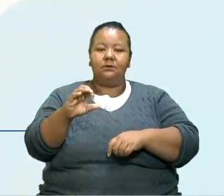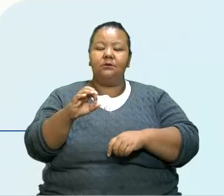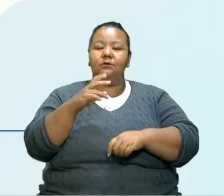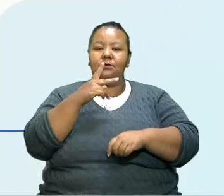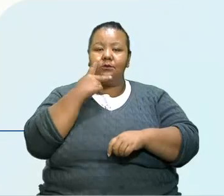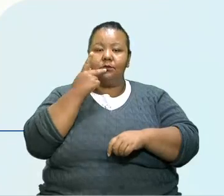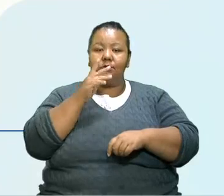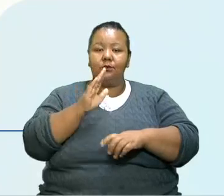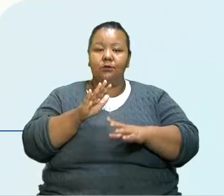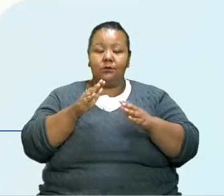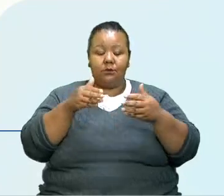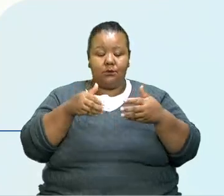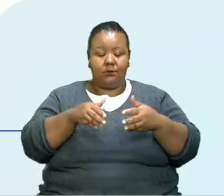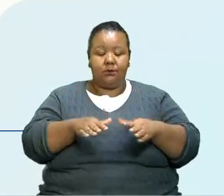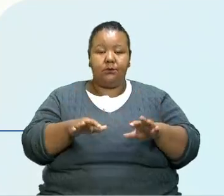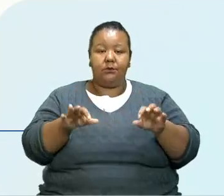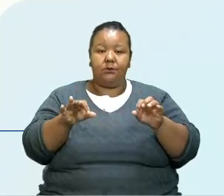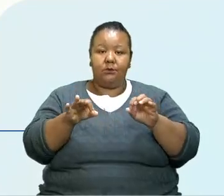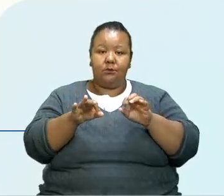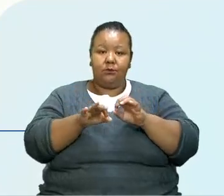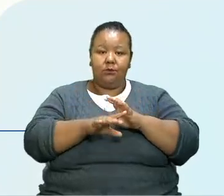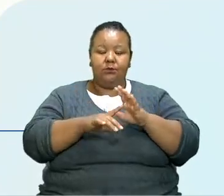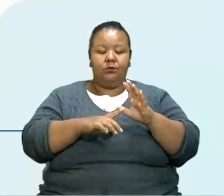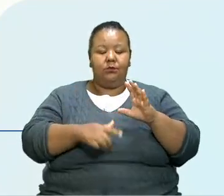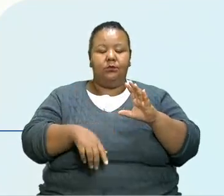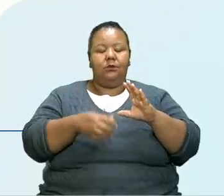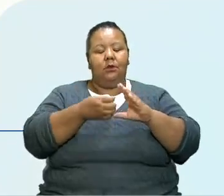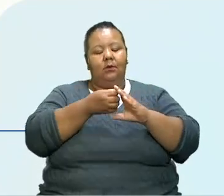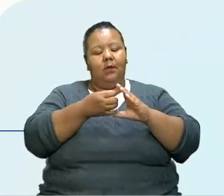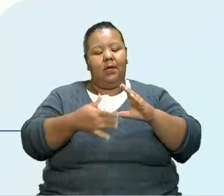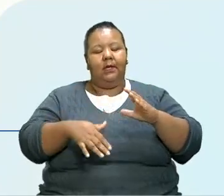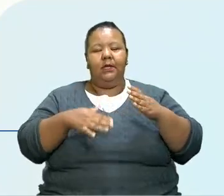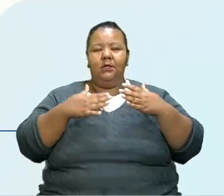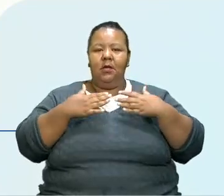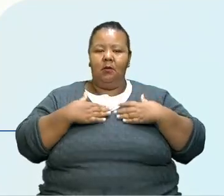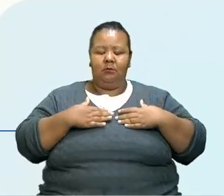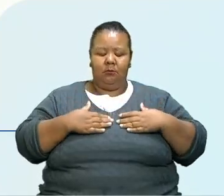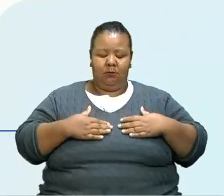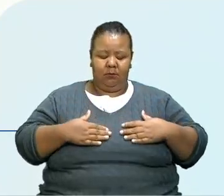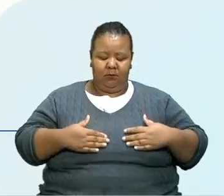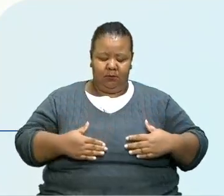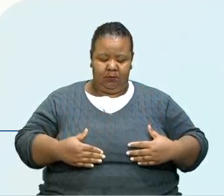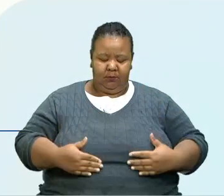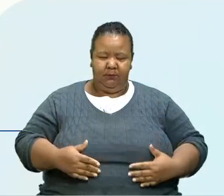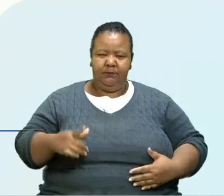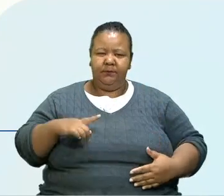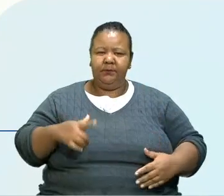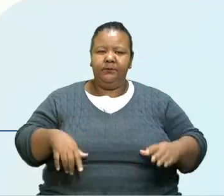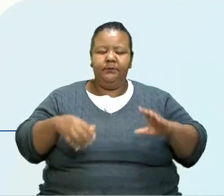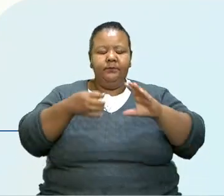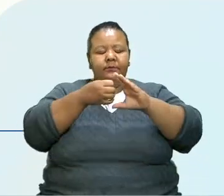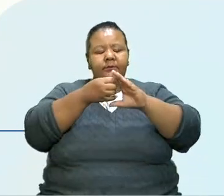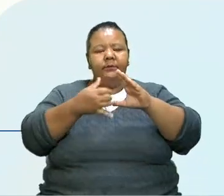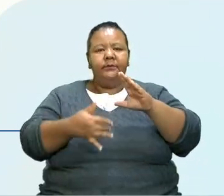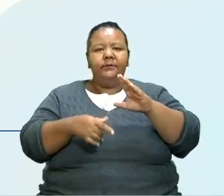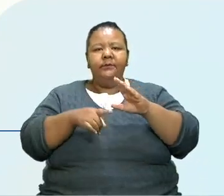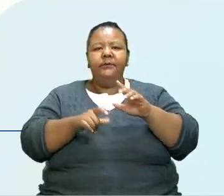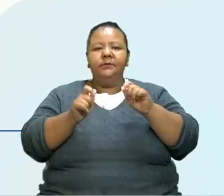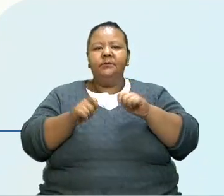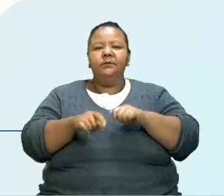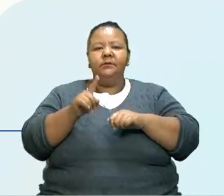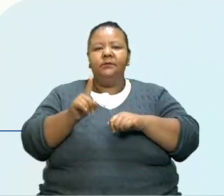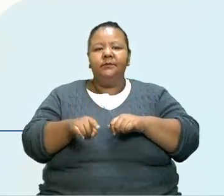as características aqui fisiológicas, eu tenho as características que eu posso definir também